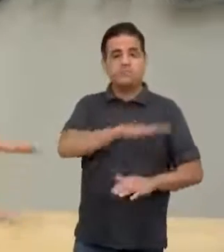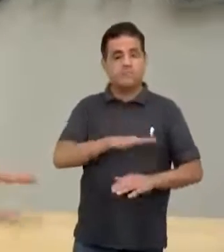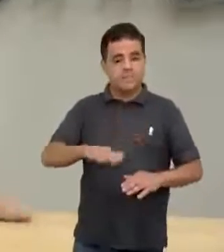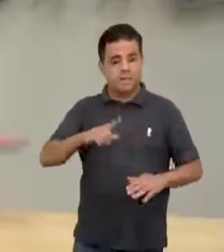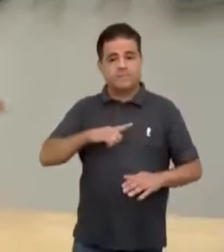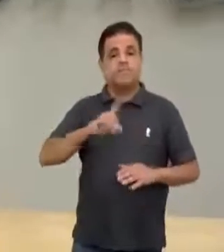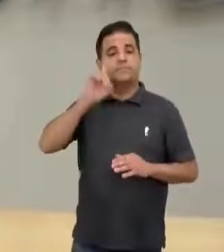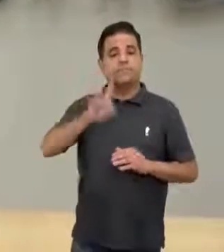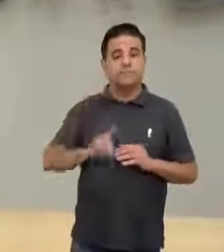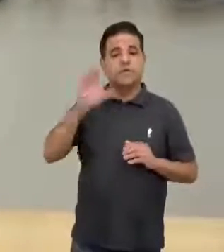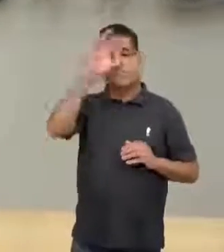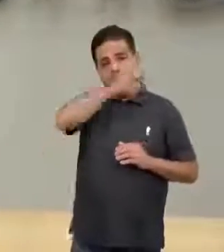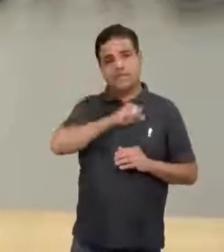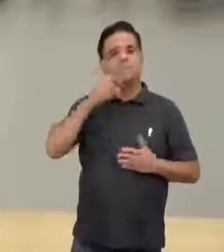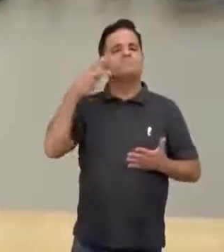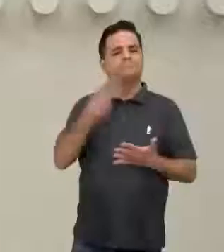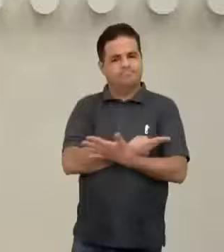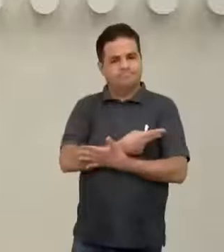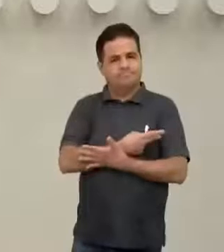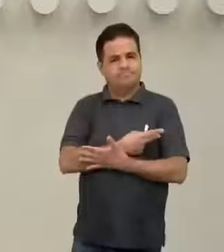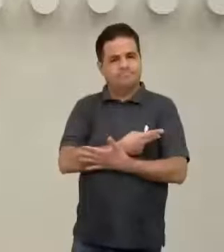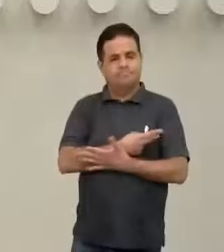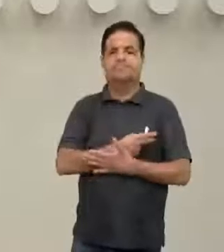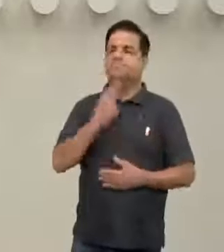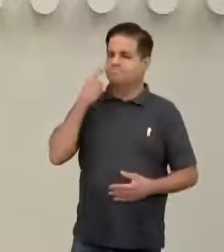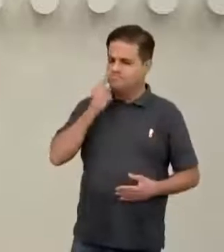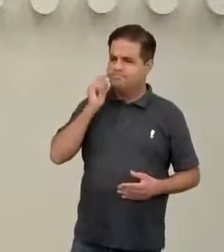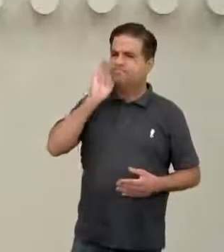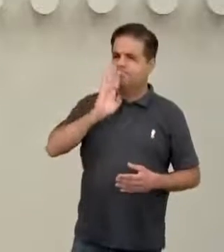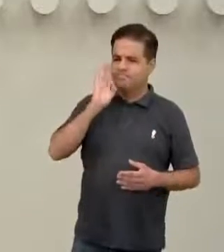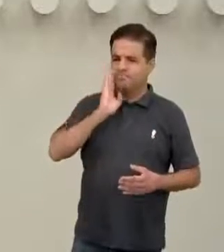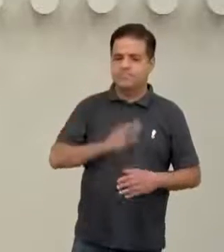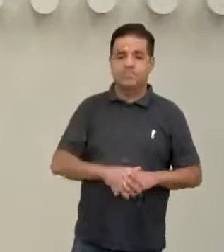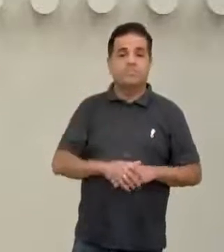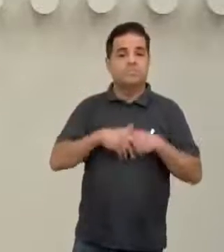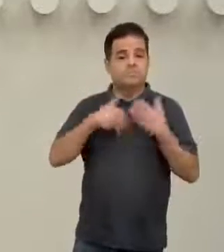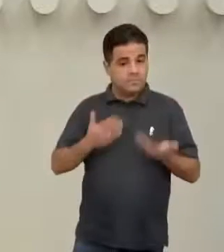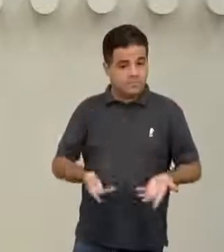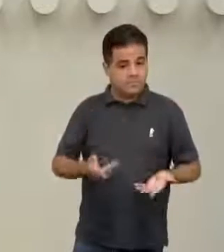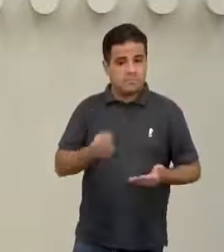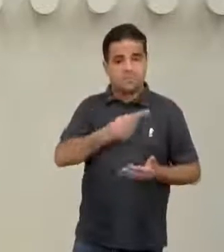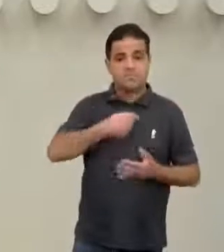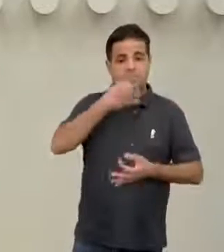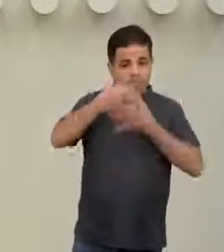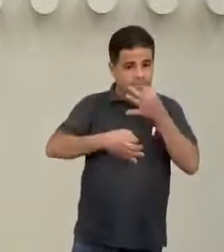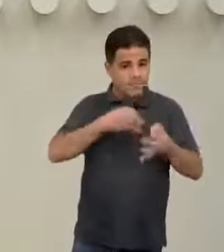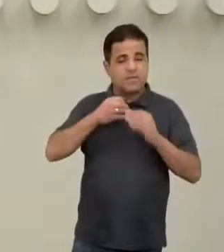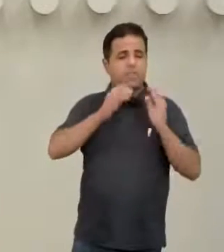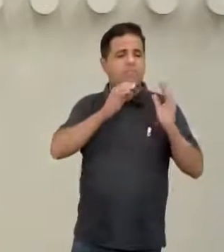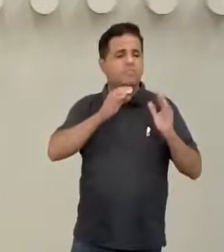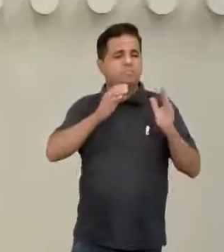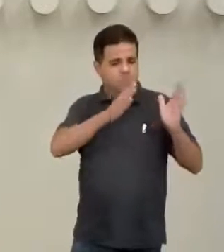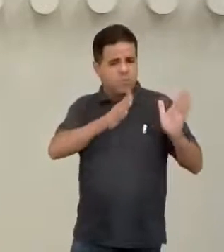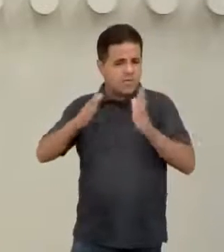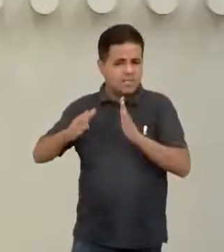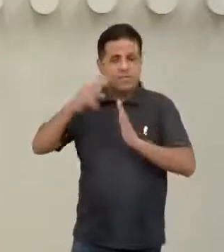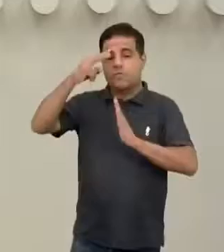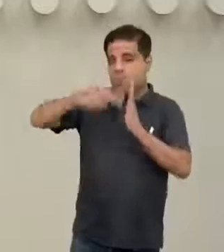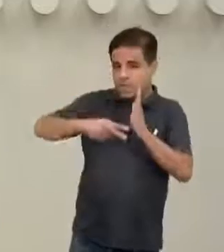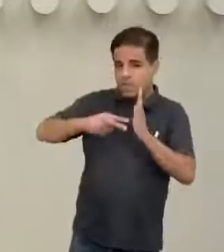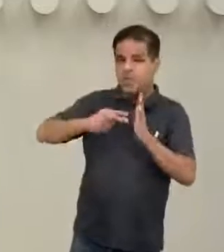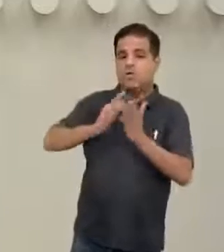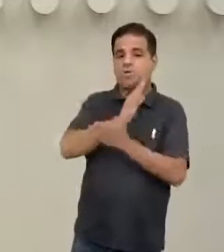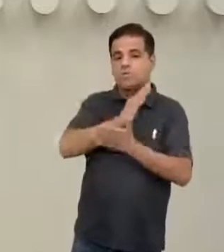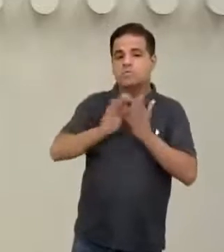direito de aprender e direito de errar. Olha só que bacana. Viu? Então, olha só. Ou seja, estamos com opiniões não organizadas. Vamos ler